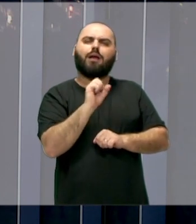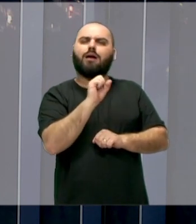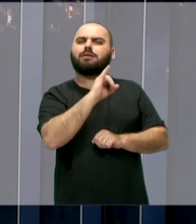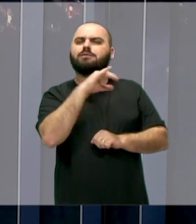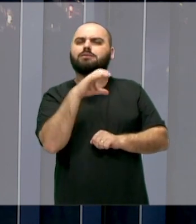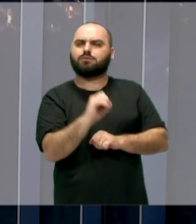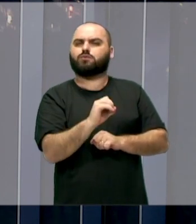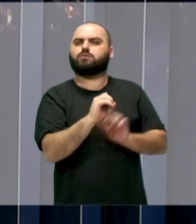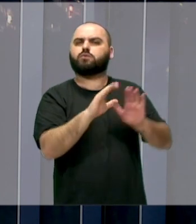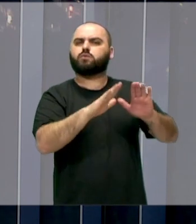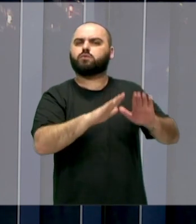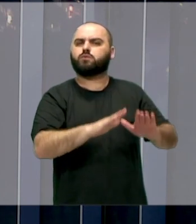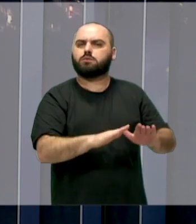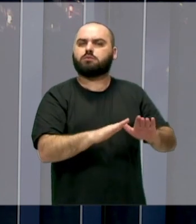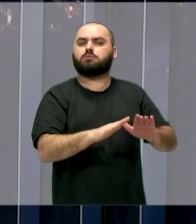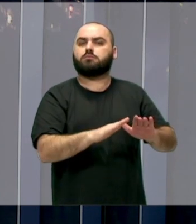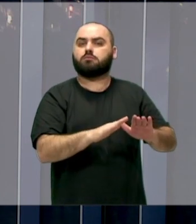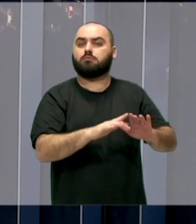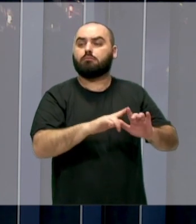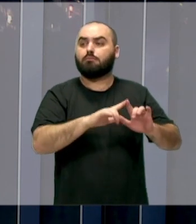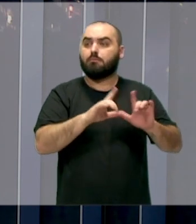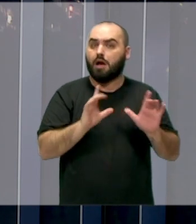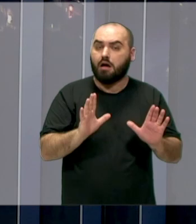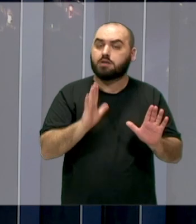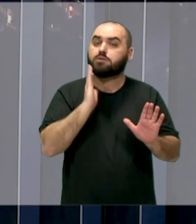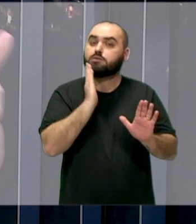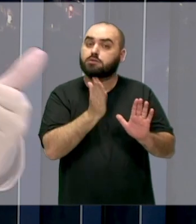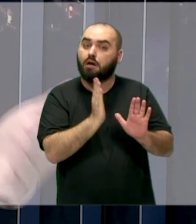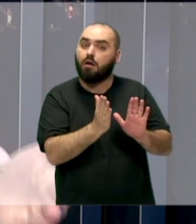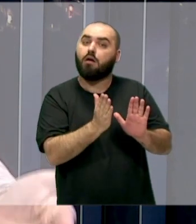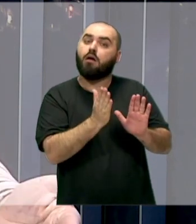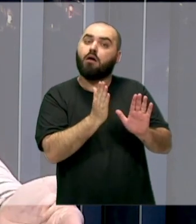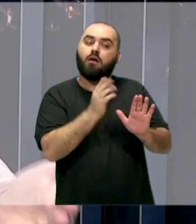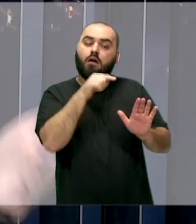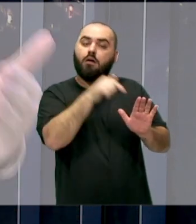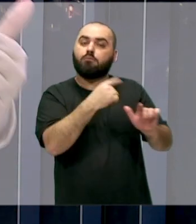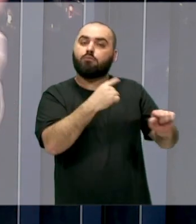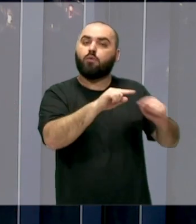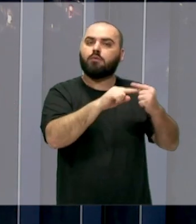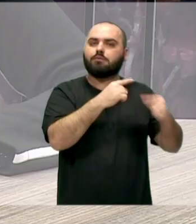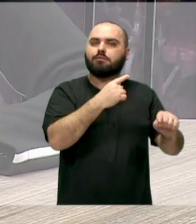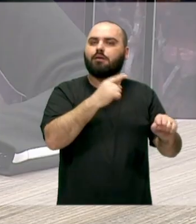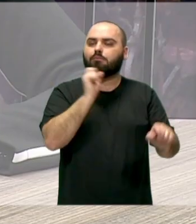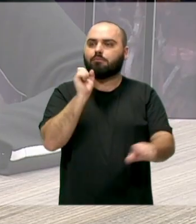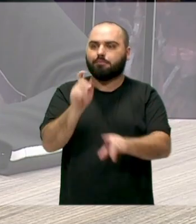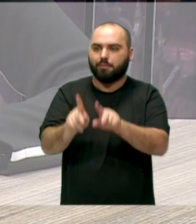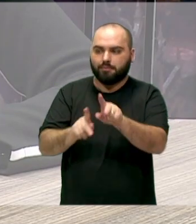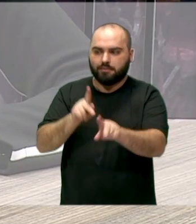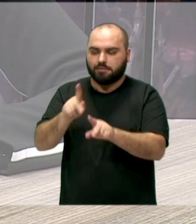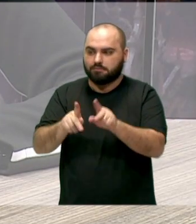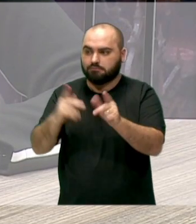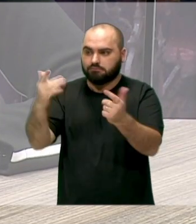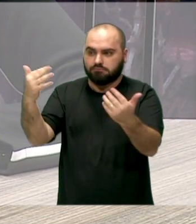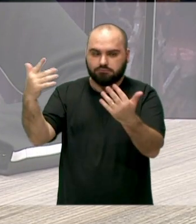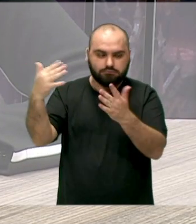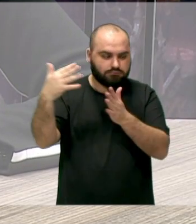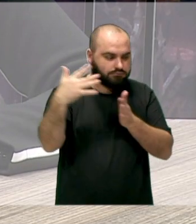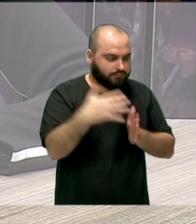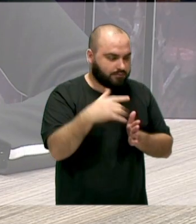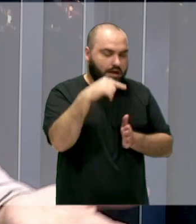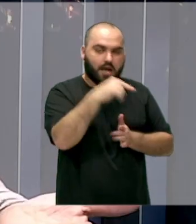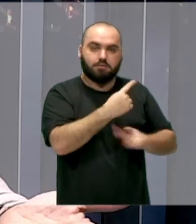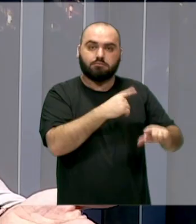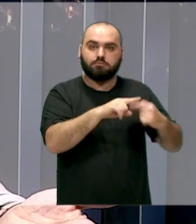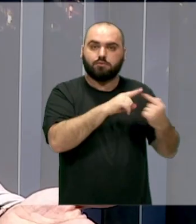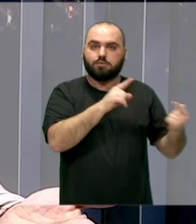mas essa é a palavra correta, deixar mais popular para que essa música, até essa música mais erudita,